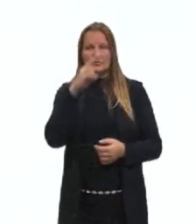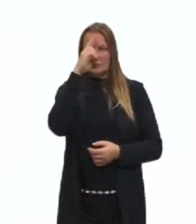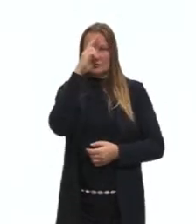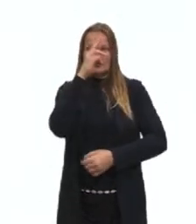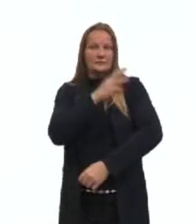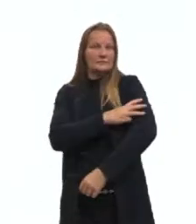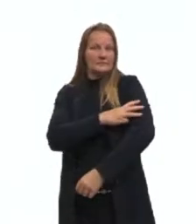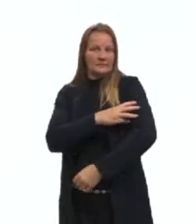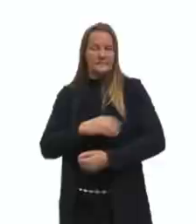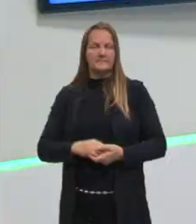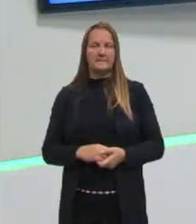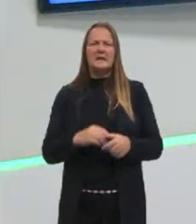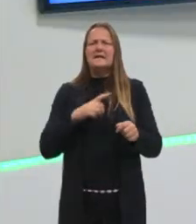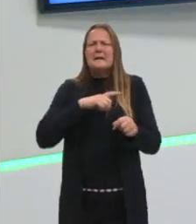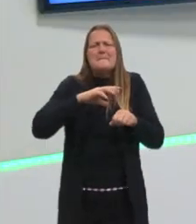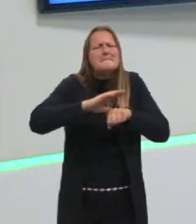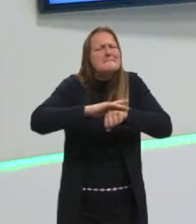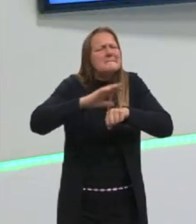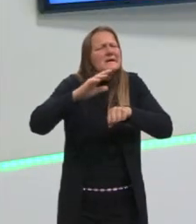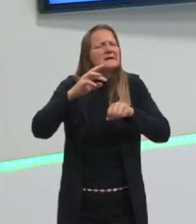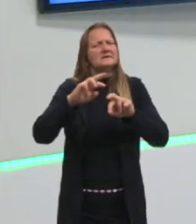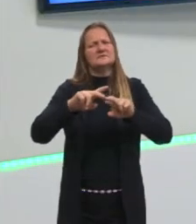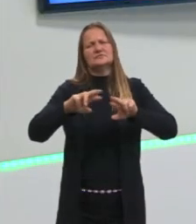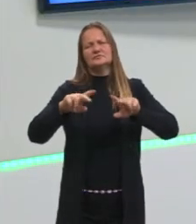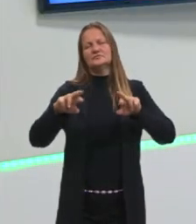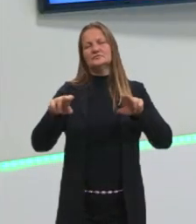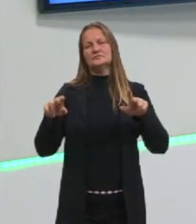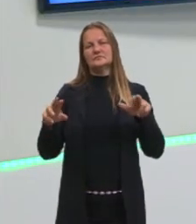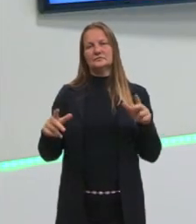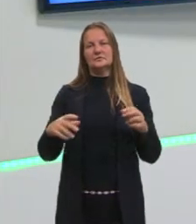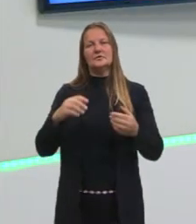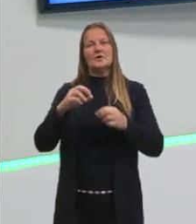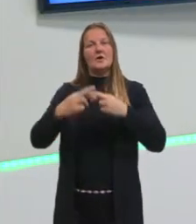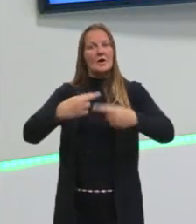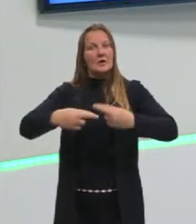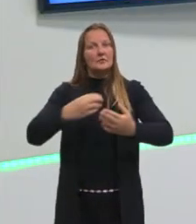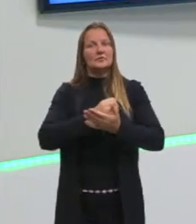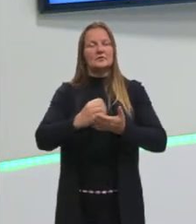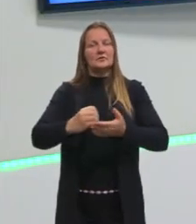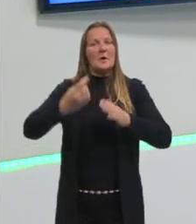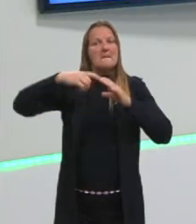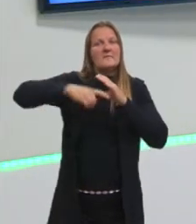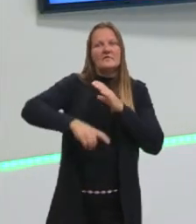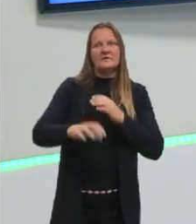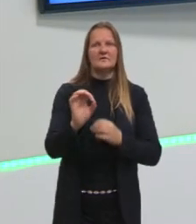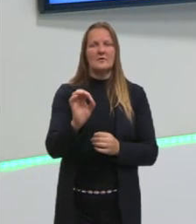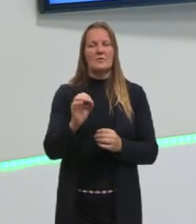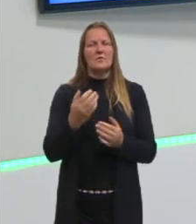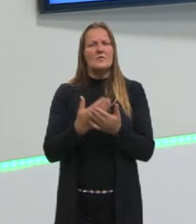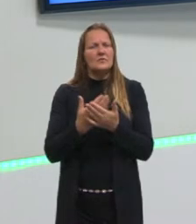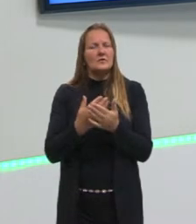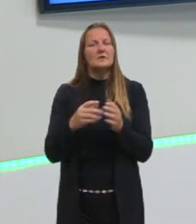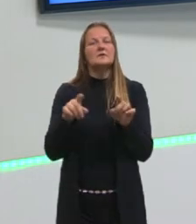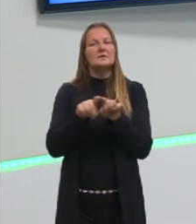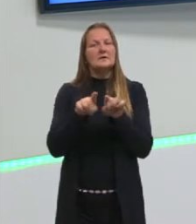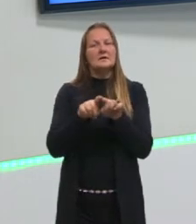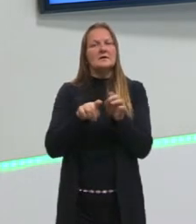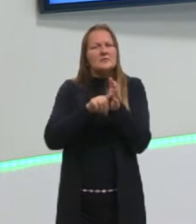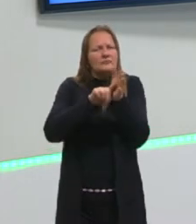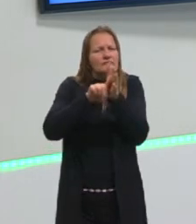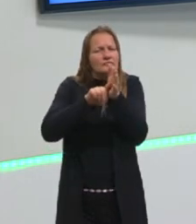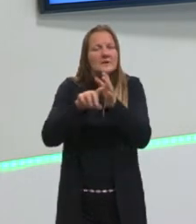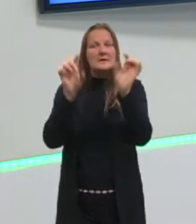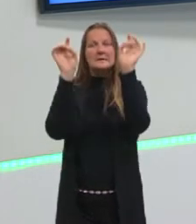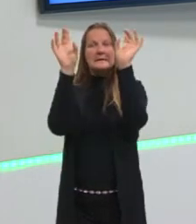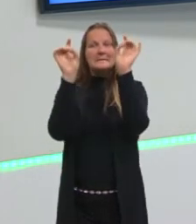Tá mas tem muitas outras reações orgânicas que não vou conseguir me aprofundar que é estudado daí em quem se